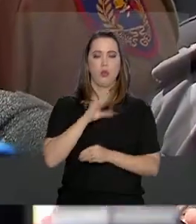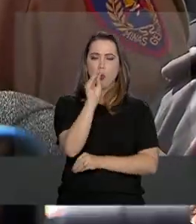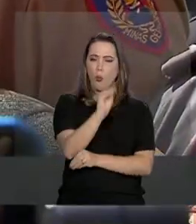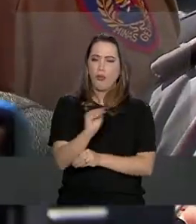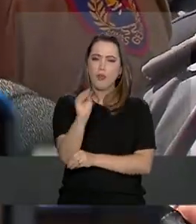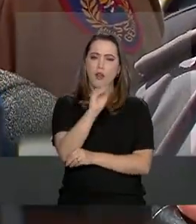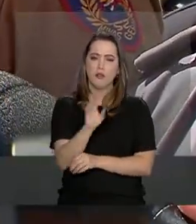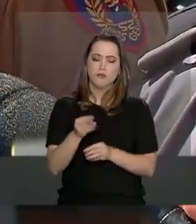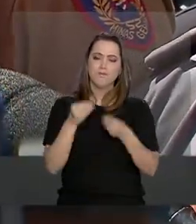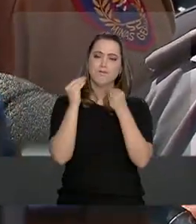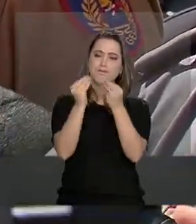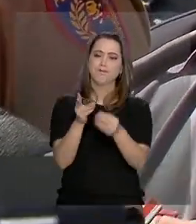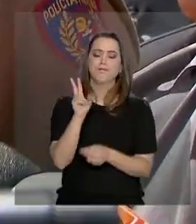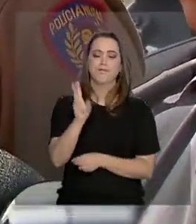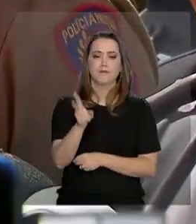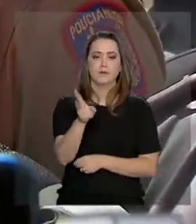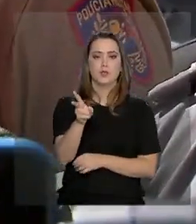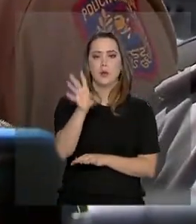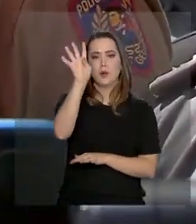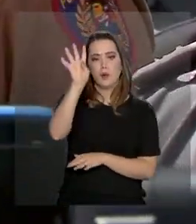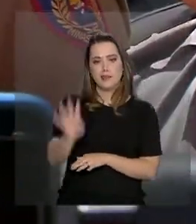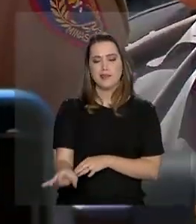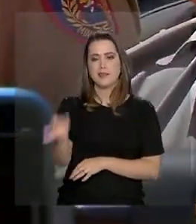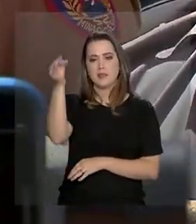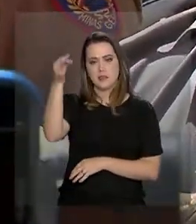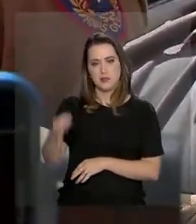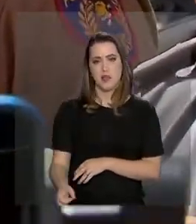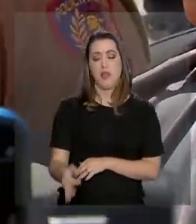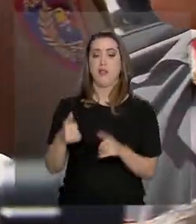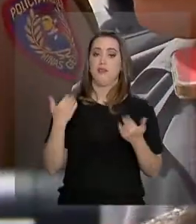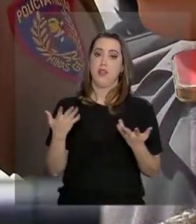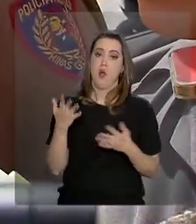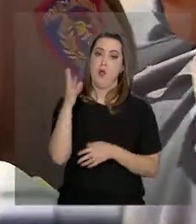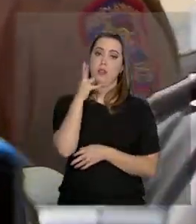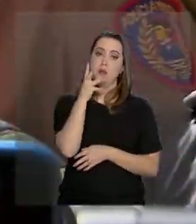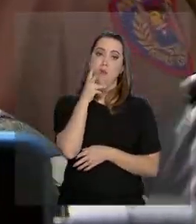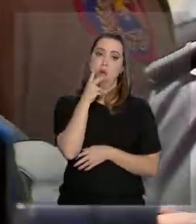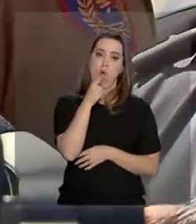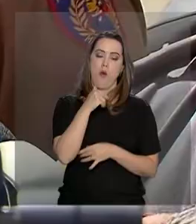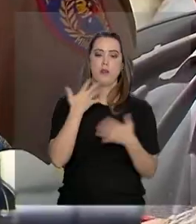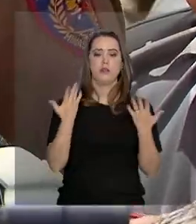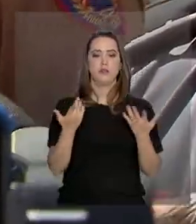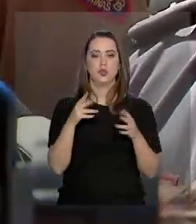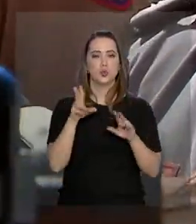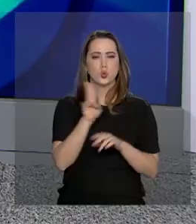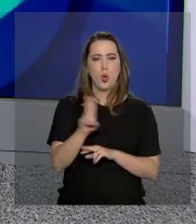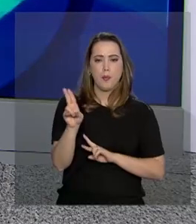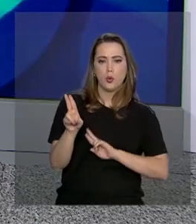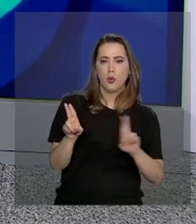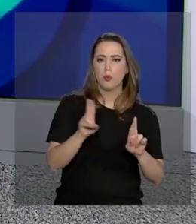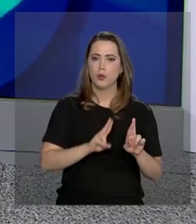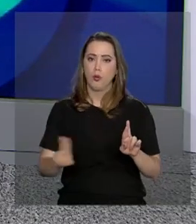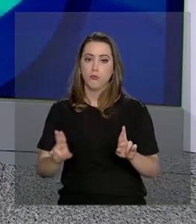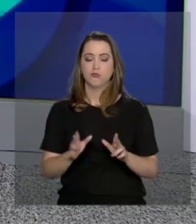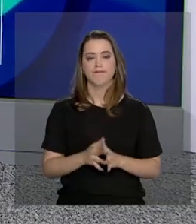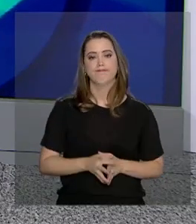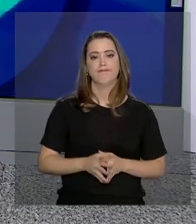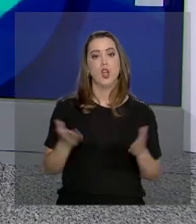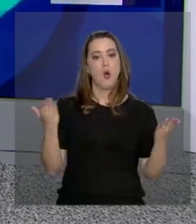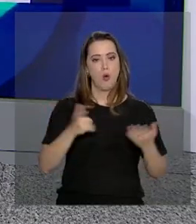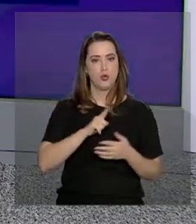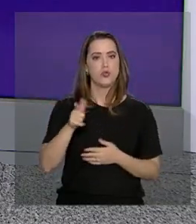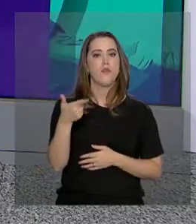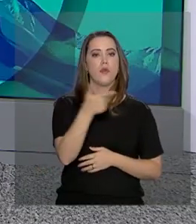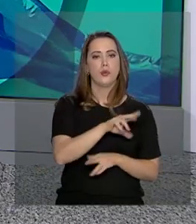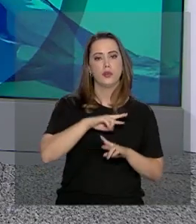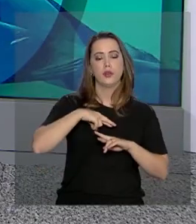de trazer sempre uma lista oficial, por isso a demora em alguma captação de nomes. E hoje teve